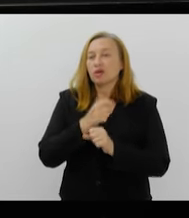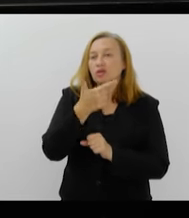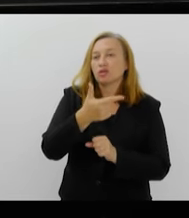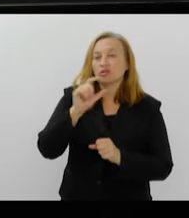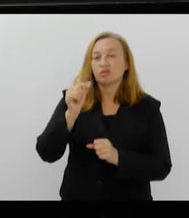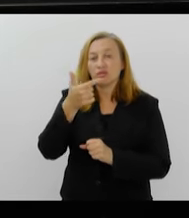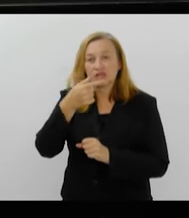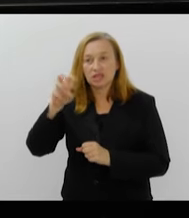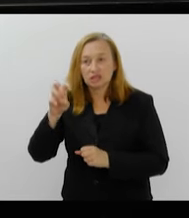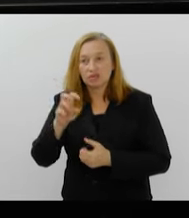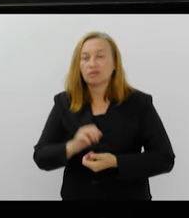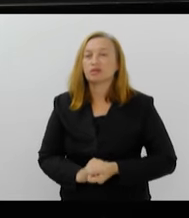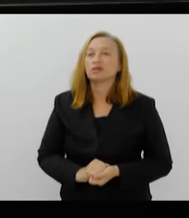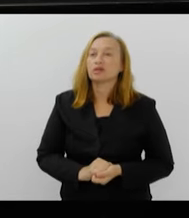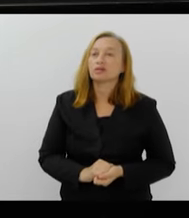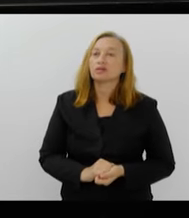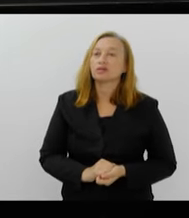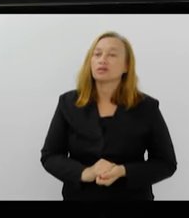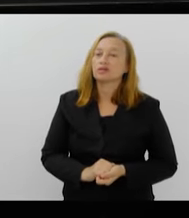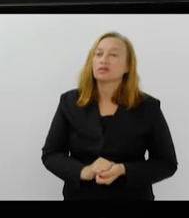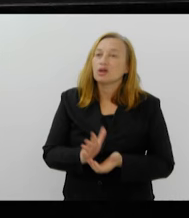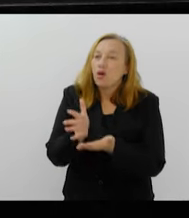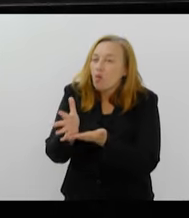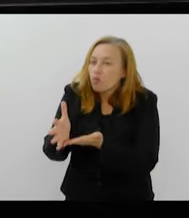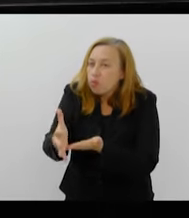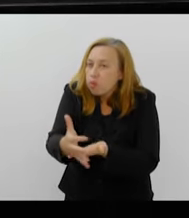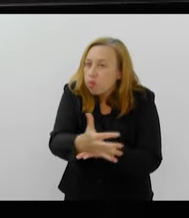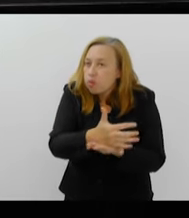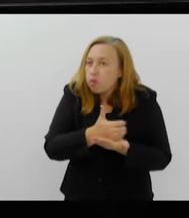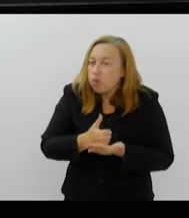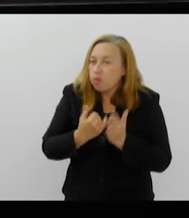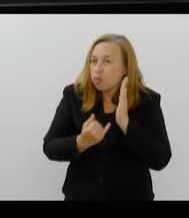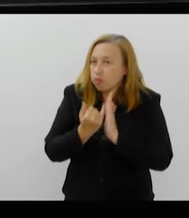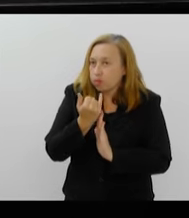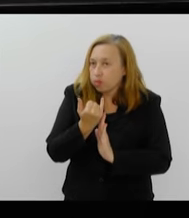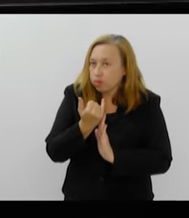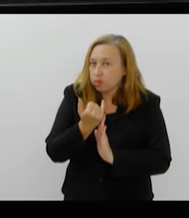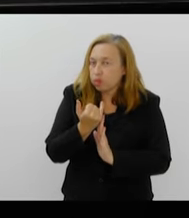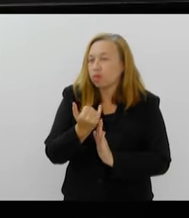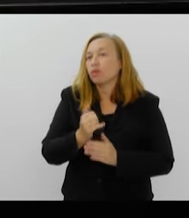2025. Essa arrecadação de impostos